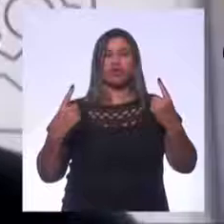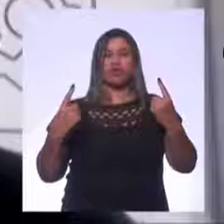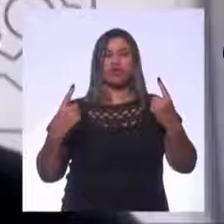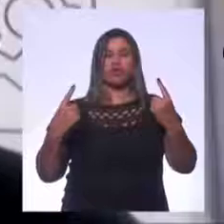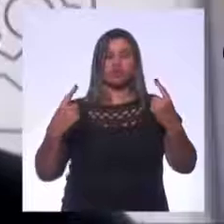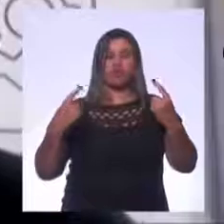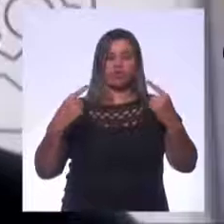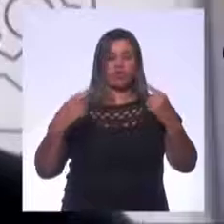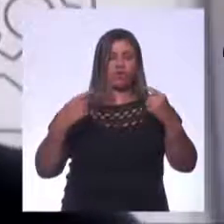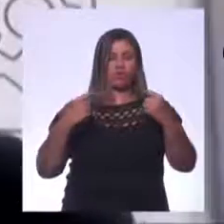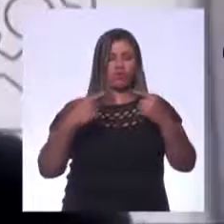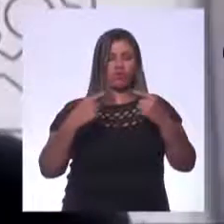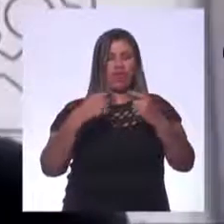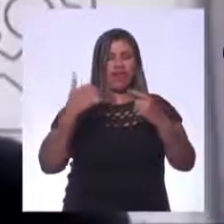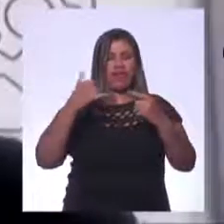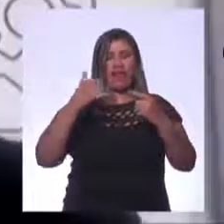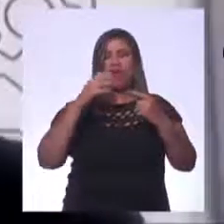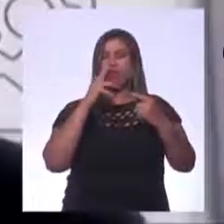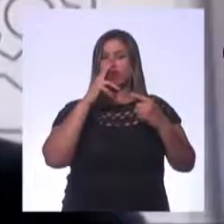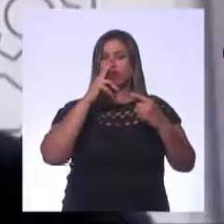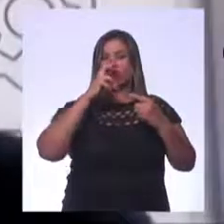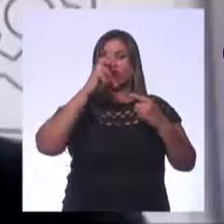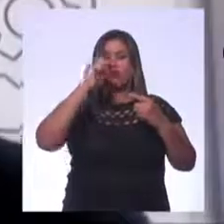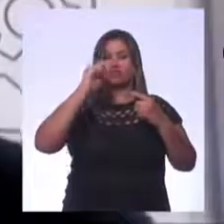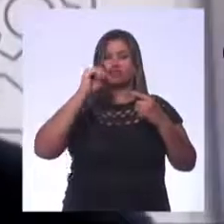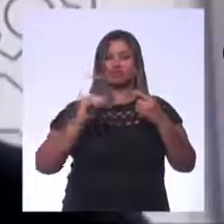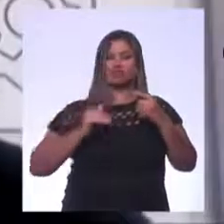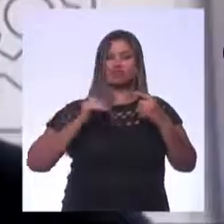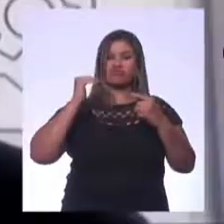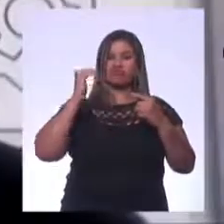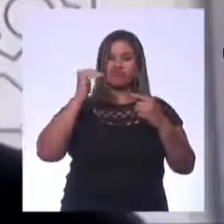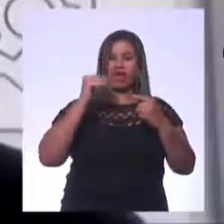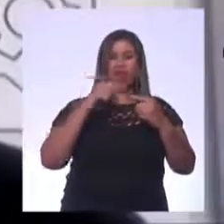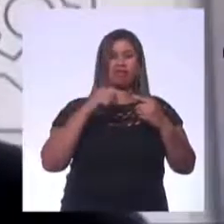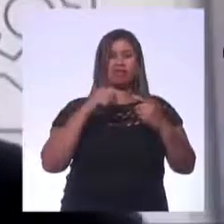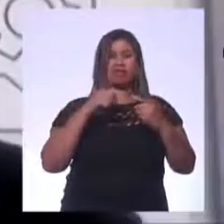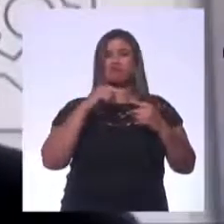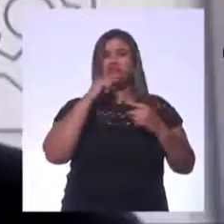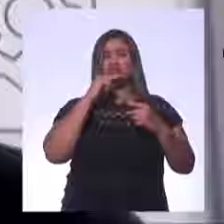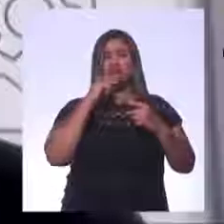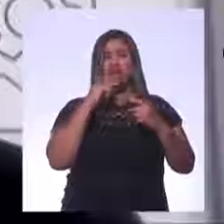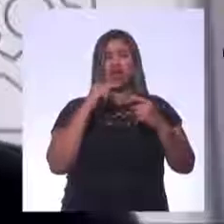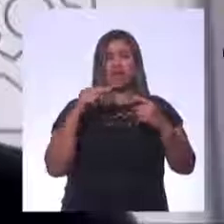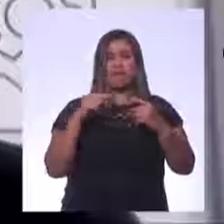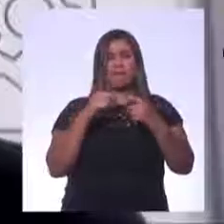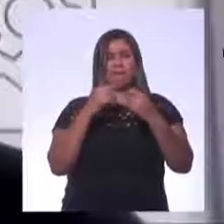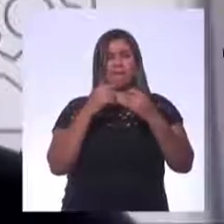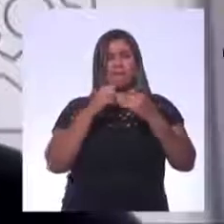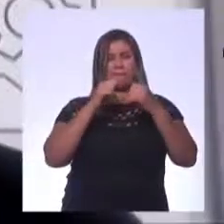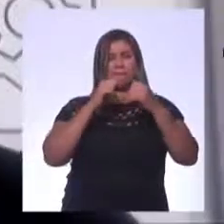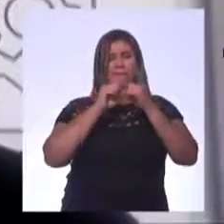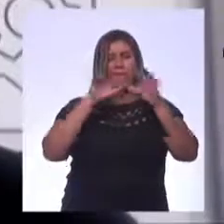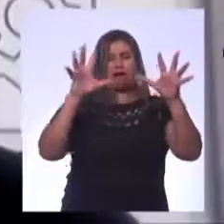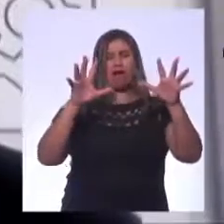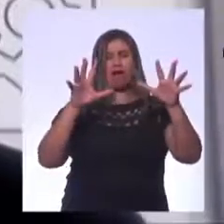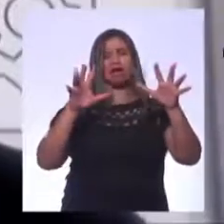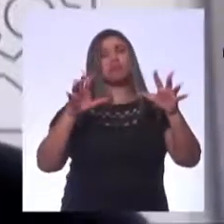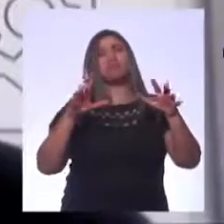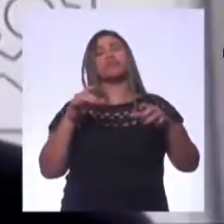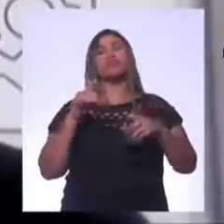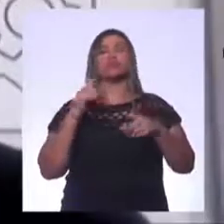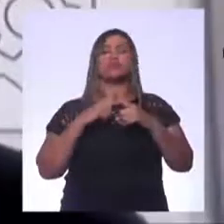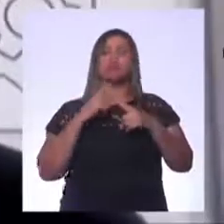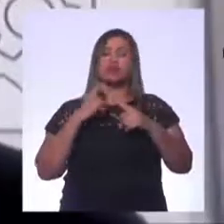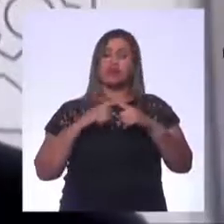carga elétrica superior a que o outro componente pode suportar. Por quê? Porque muitas vezes, se uma